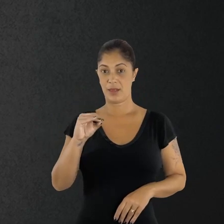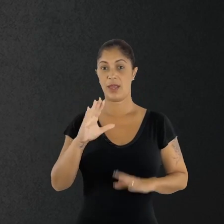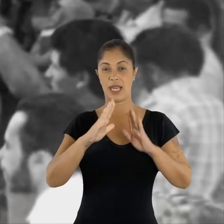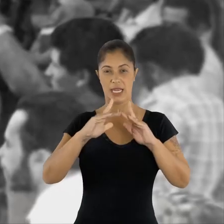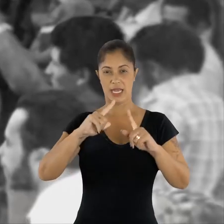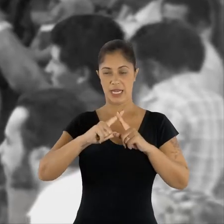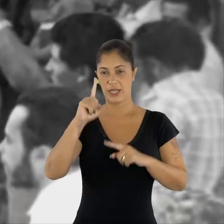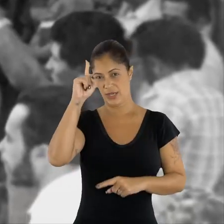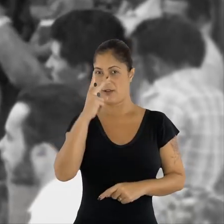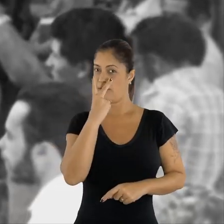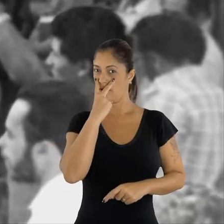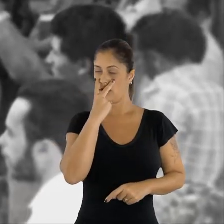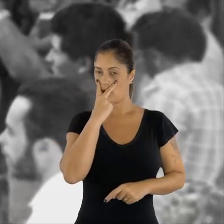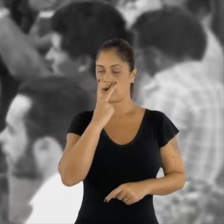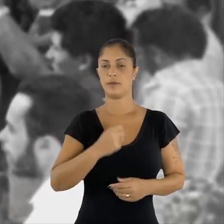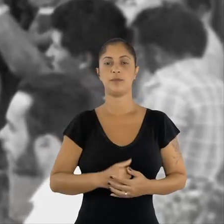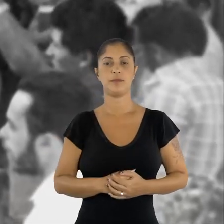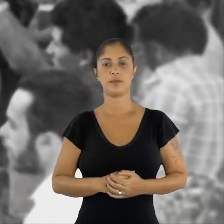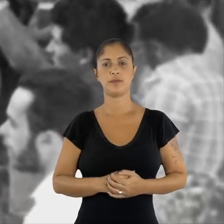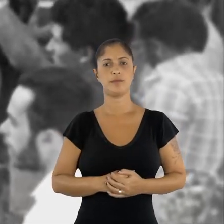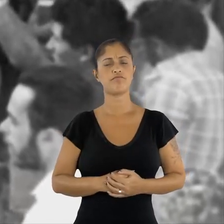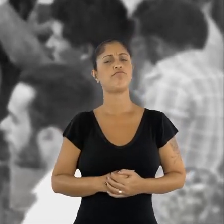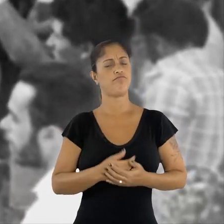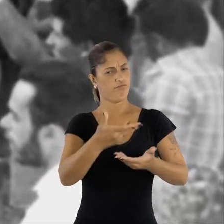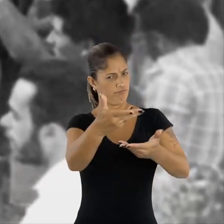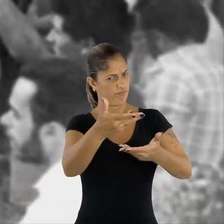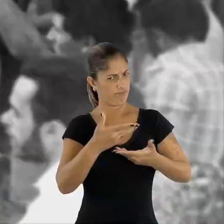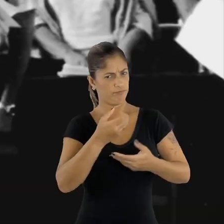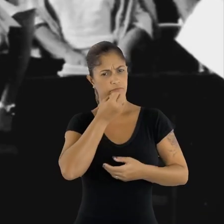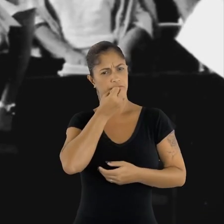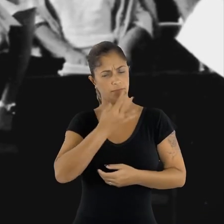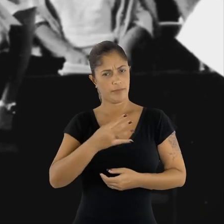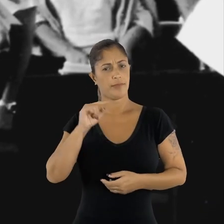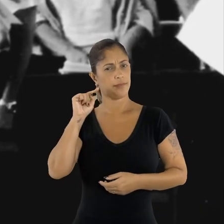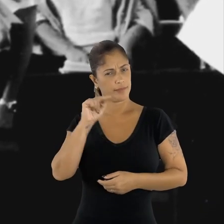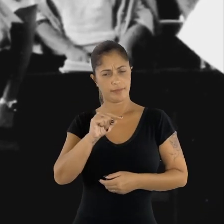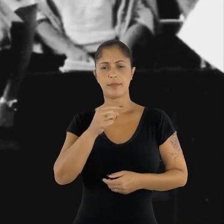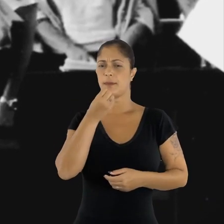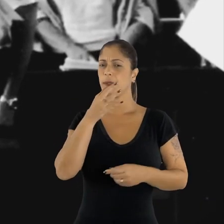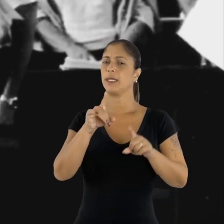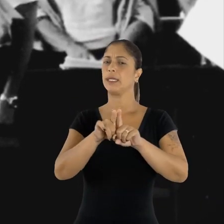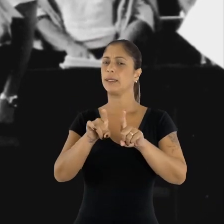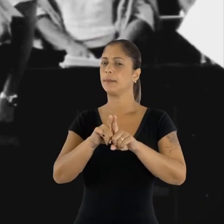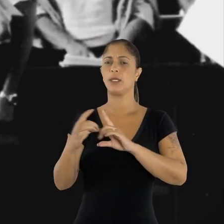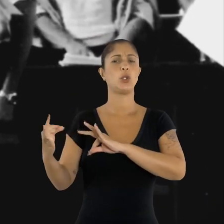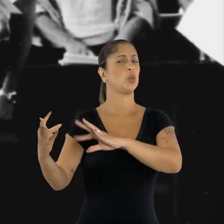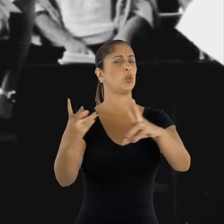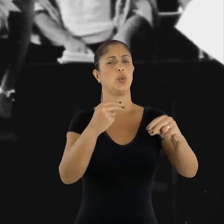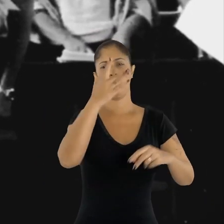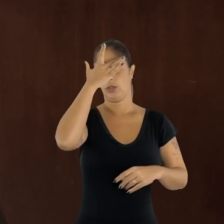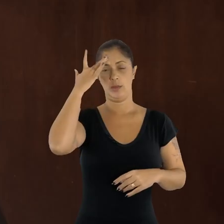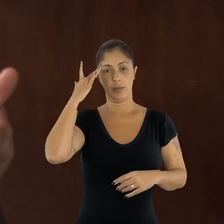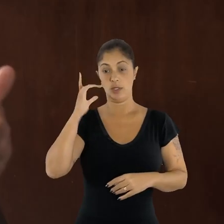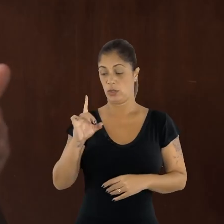Igreja de Vitória foi, assim, muito receptiva a ele e ela era muito receptiva a todos